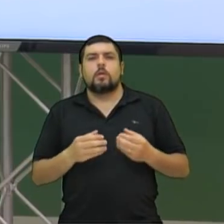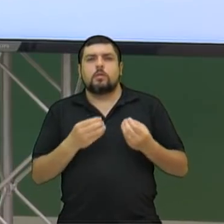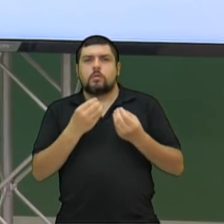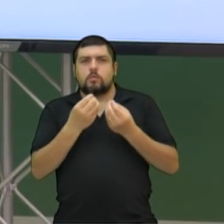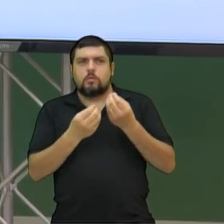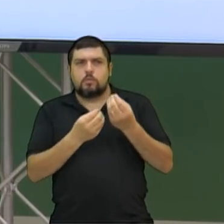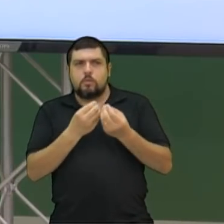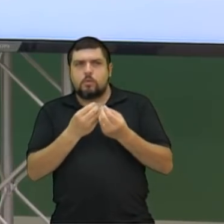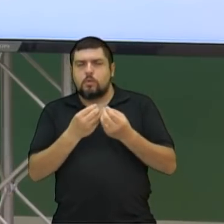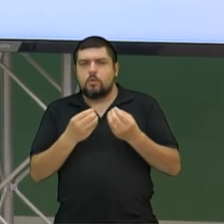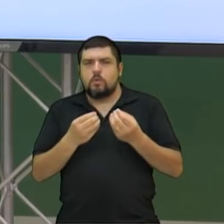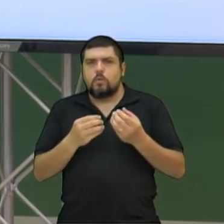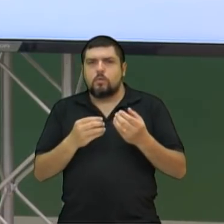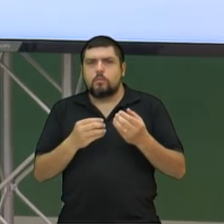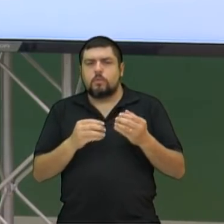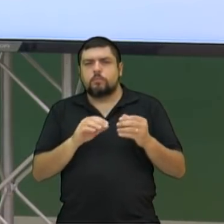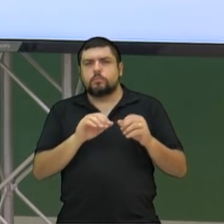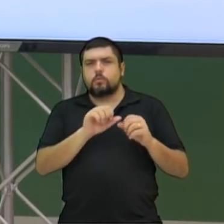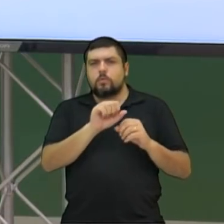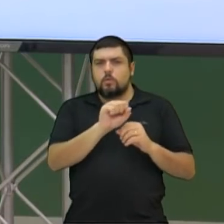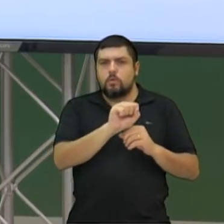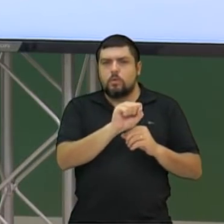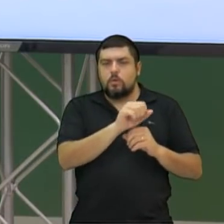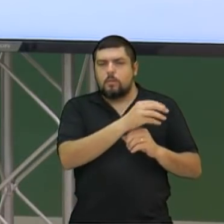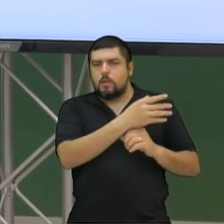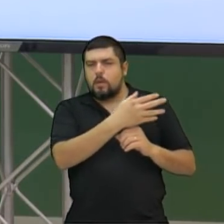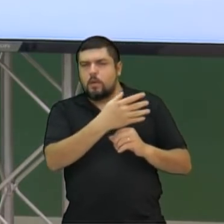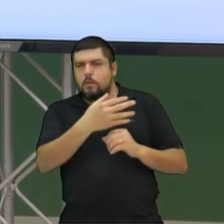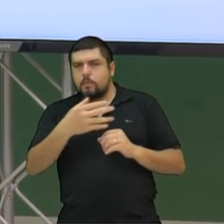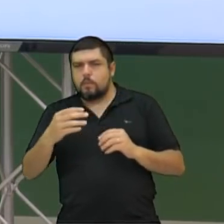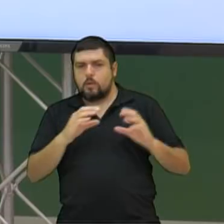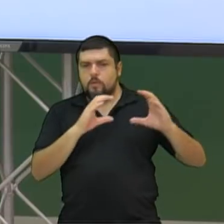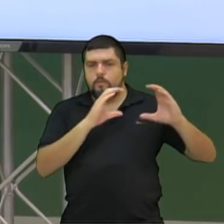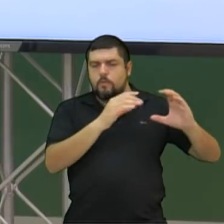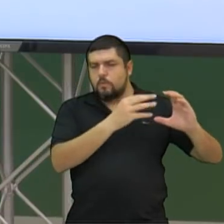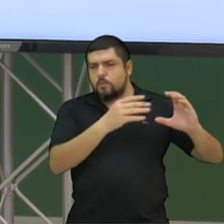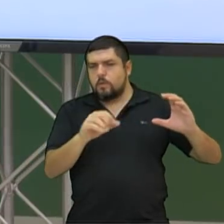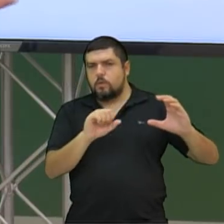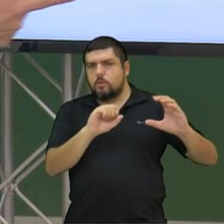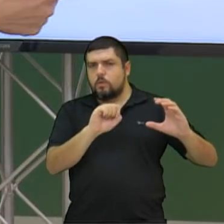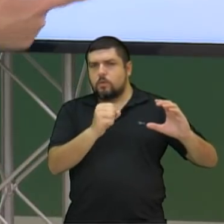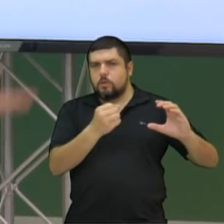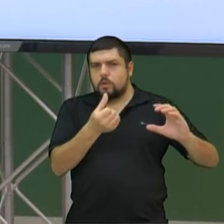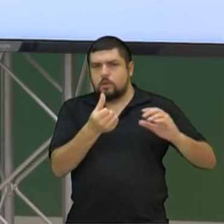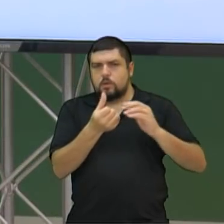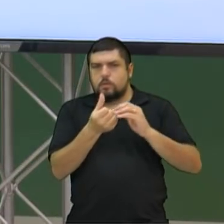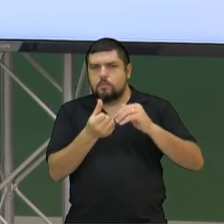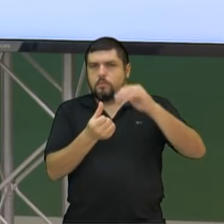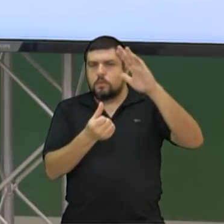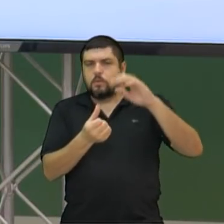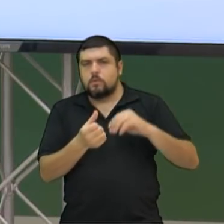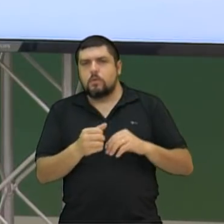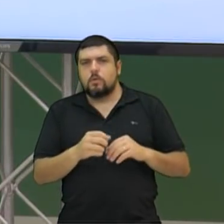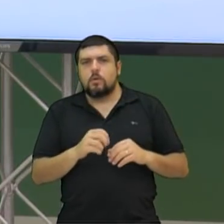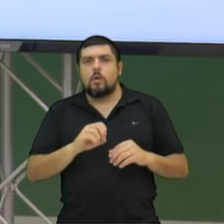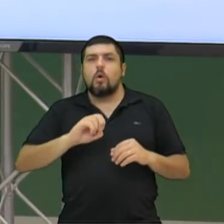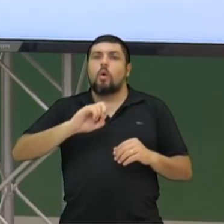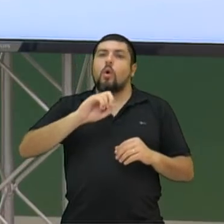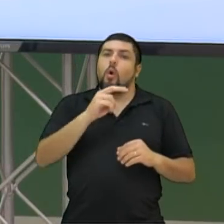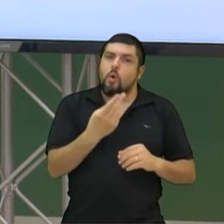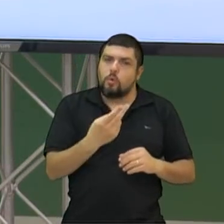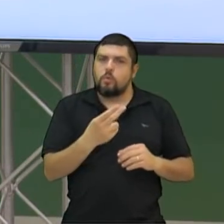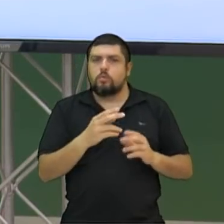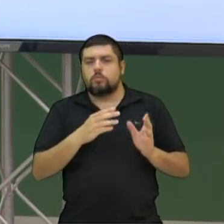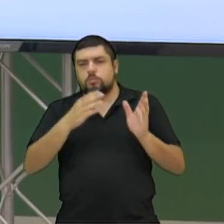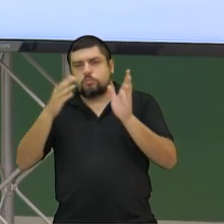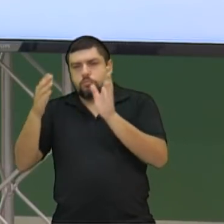vai ser maior que 86, ou igual a 86, ou que a função vai ser menor ou igual a 86, porque eu quero saber quando